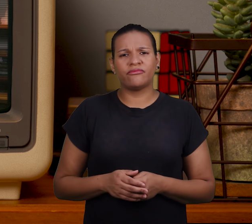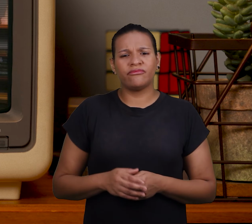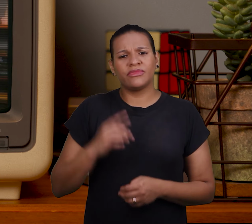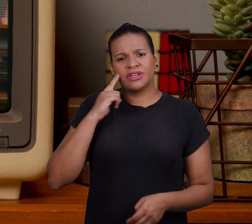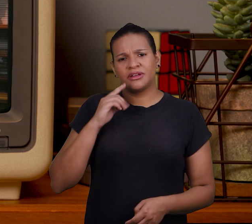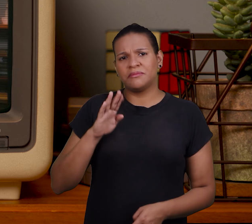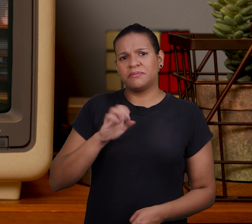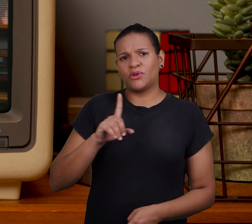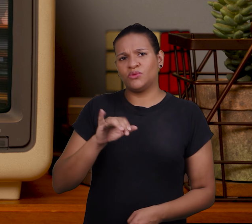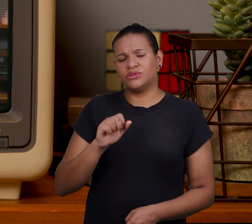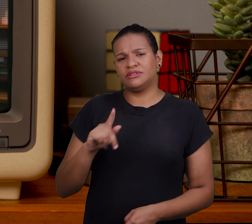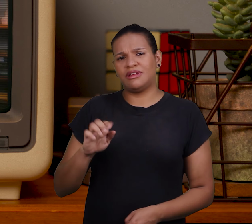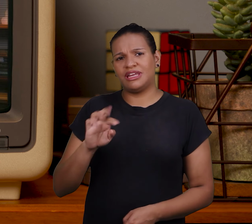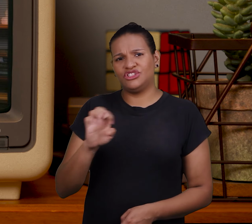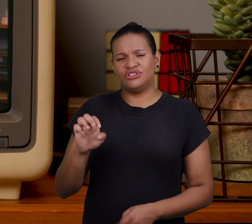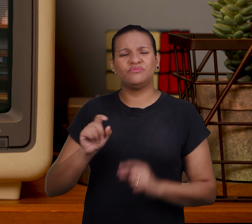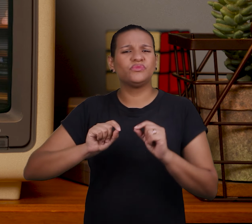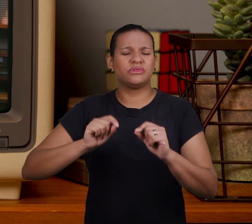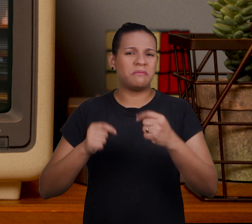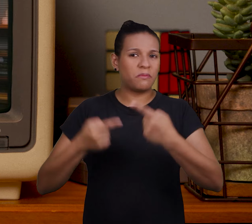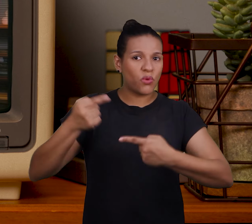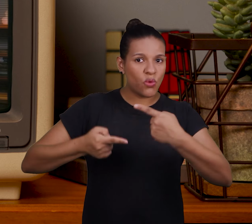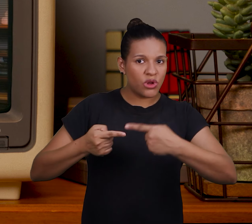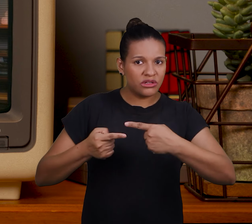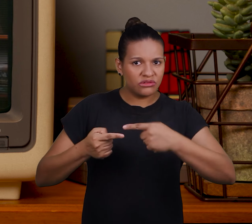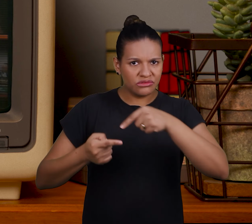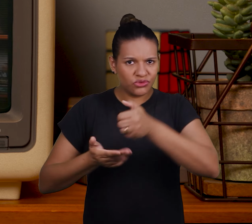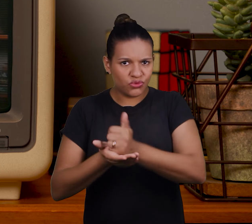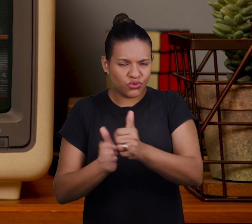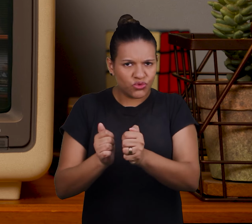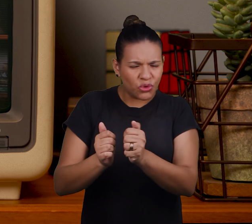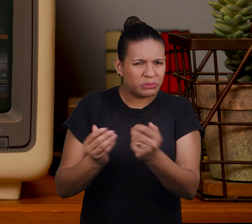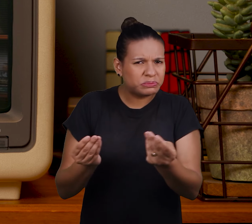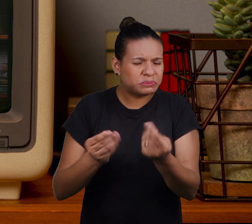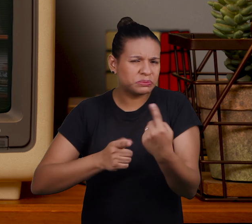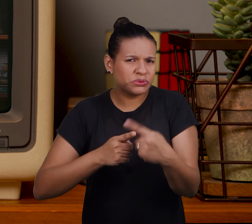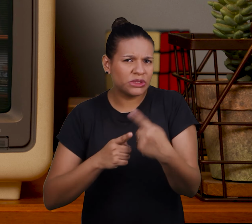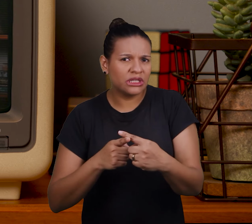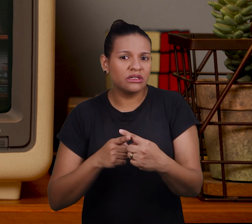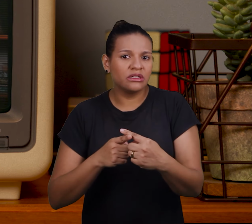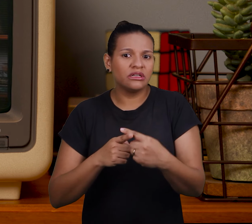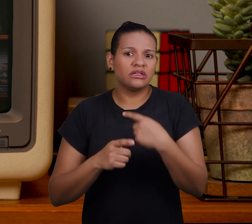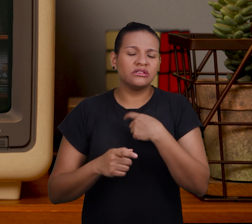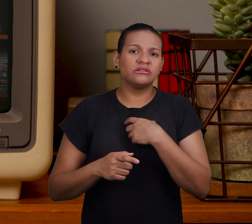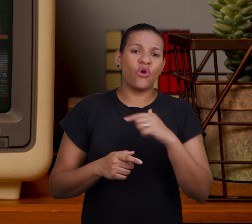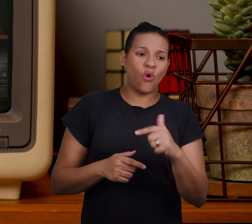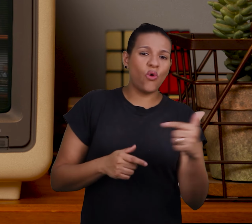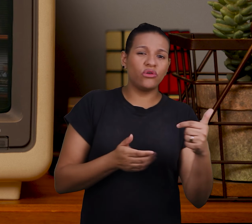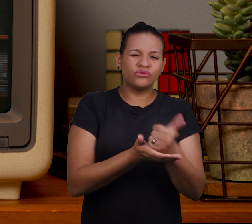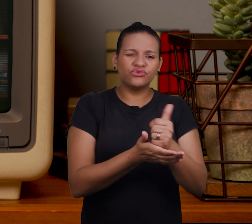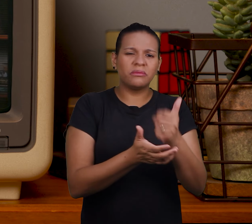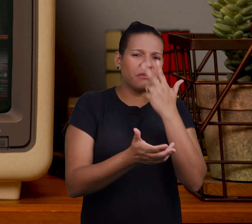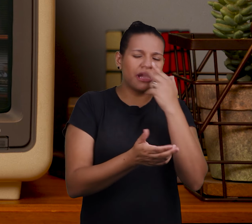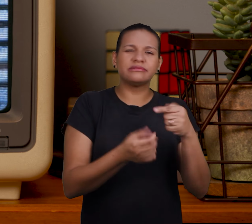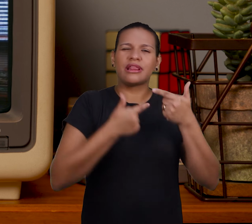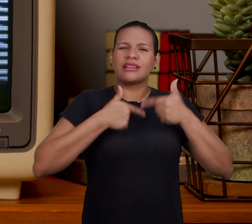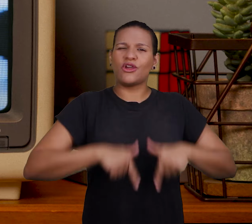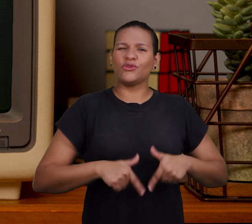Então, o que faz de Baldur's Gate um jogo claramente político? Mas, principalmente, por que os outros jogos se passaram como